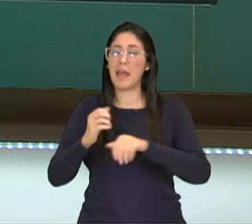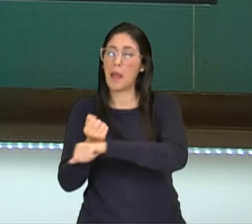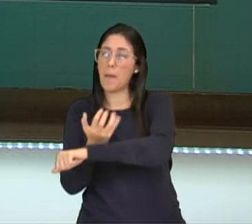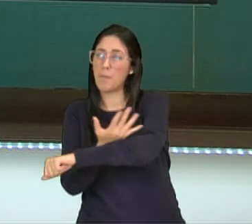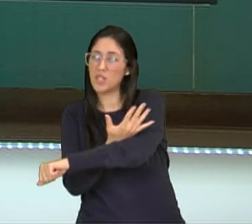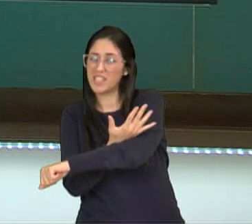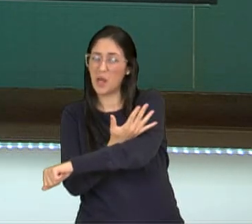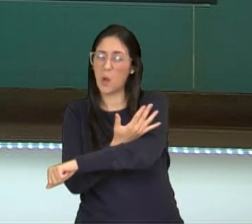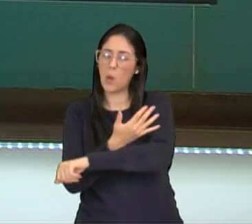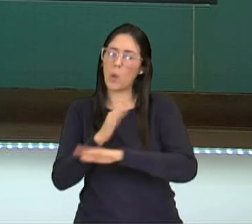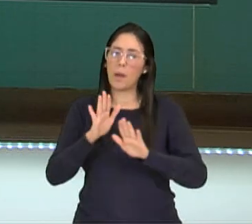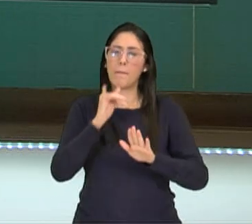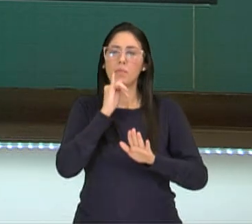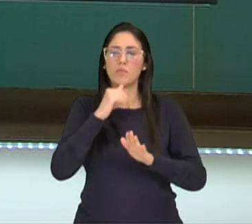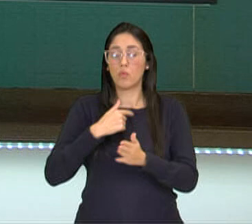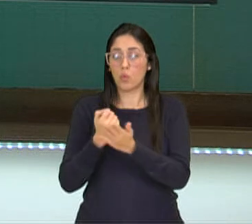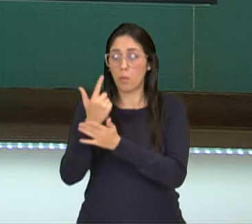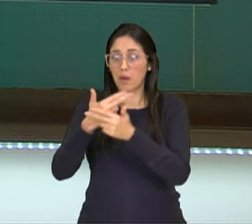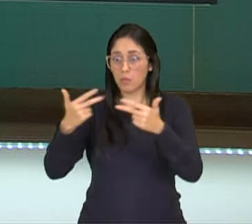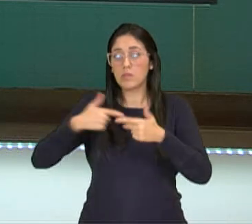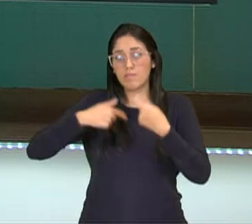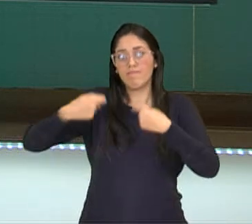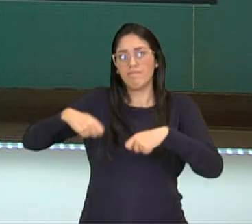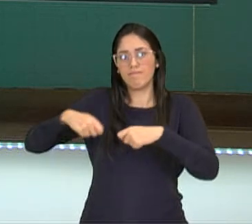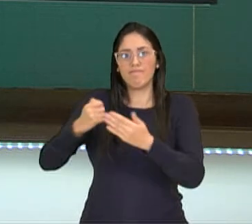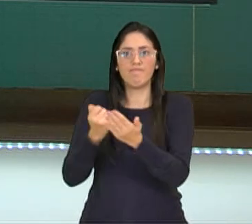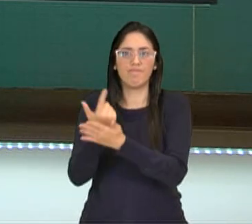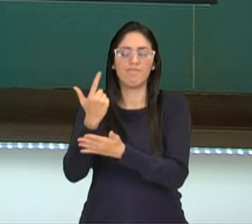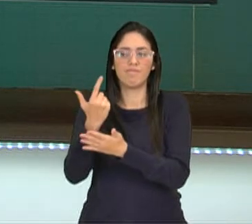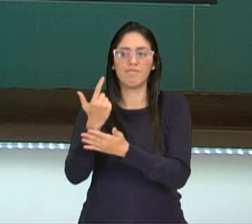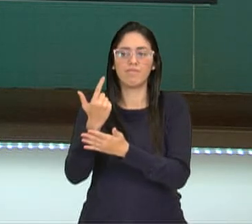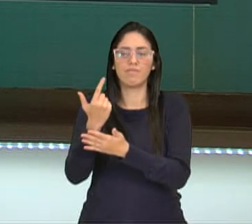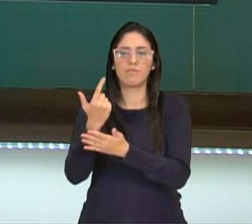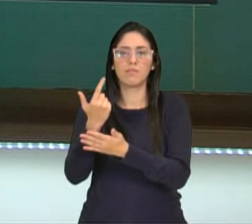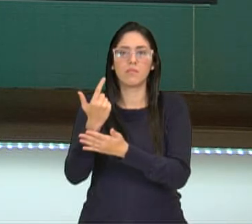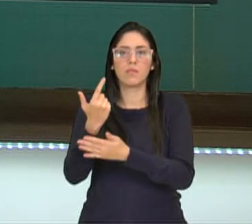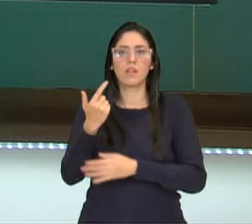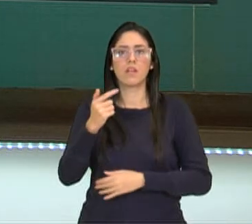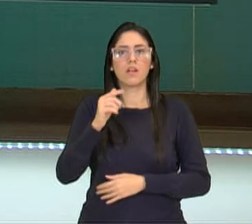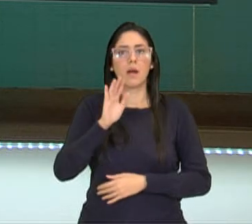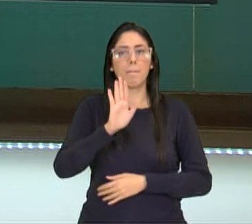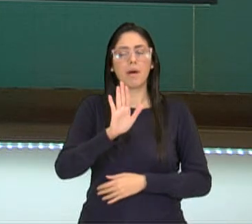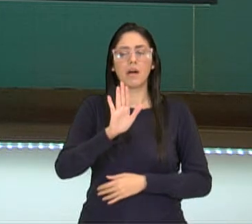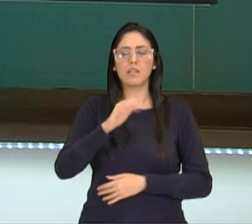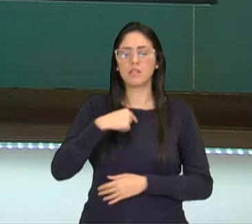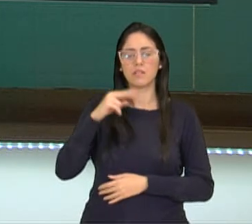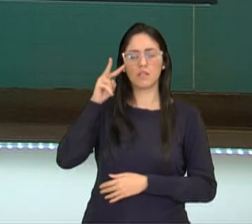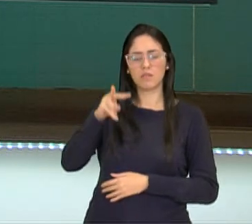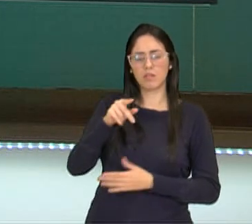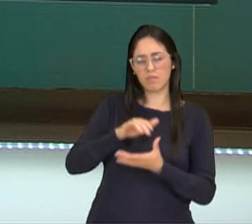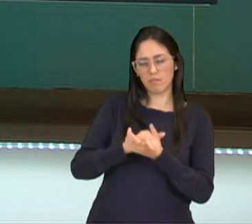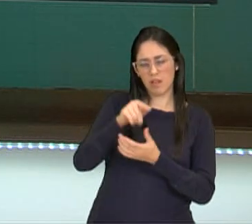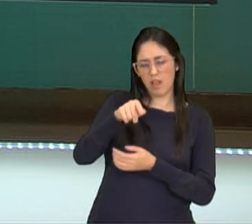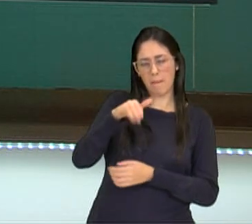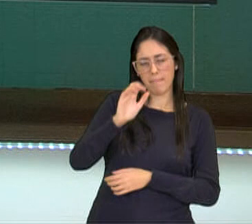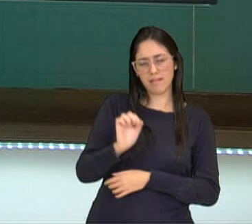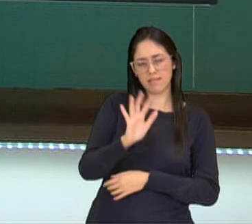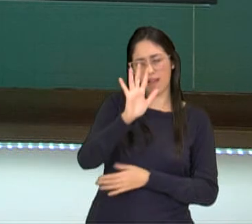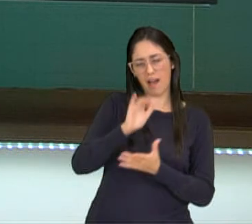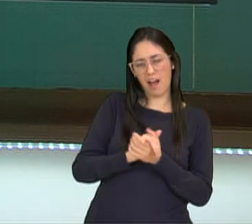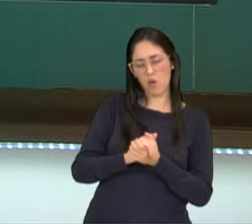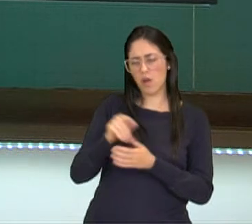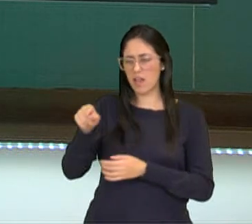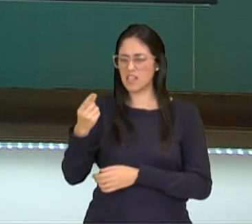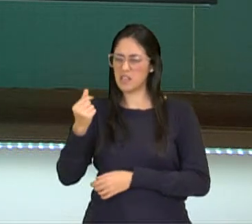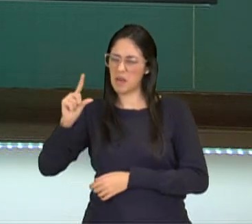coisa que é uma necessidade, só que você tem lá dois produtos e você às vezes compra o mais caro exatamente pela emoção que você